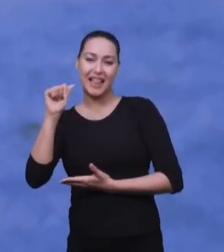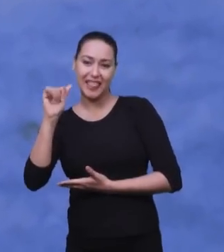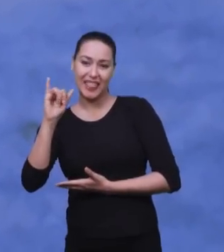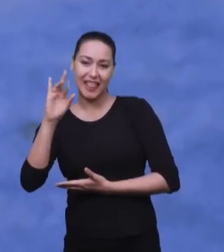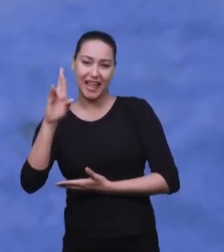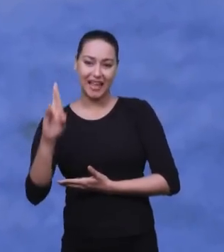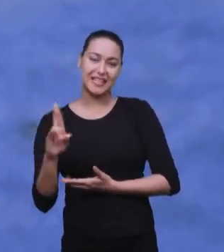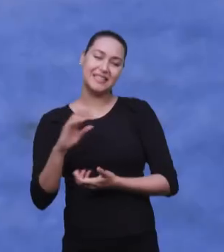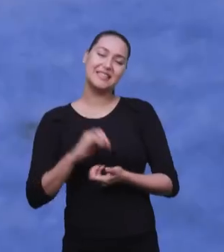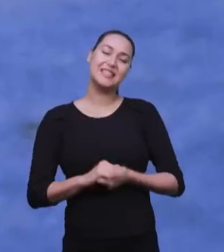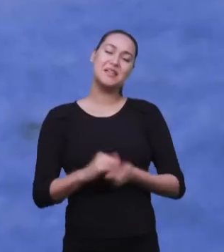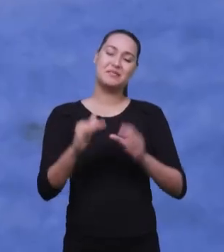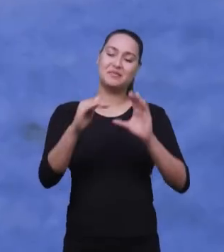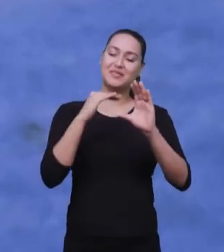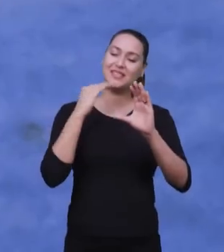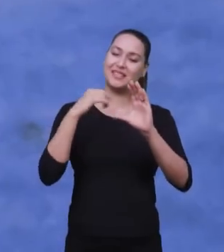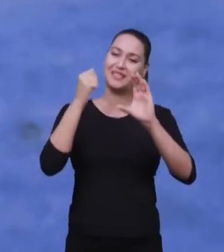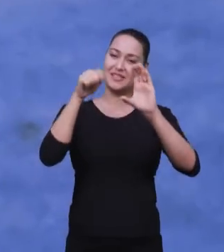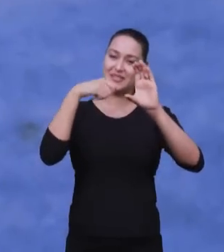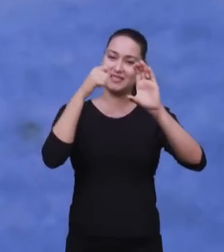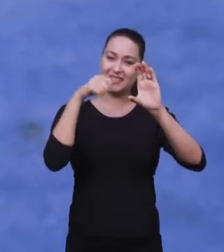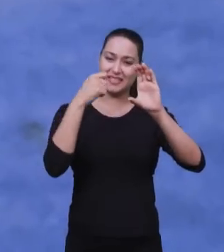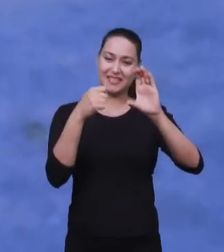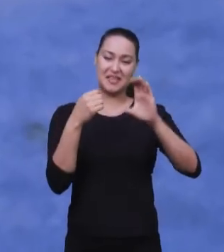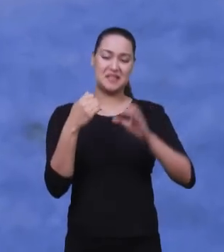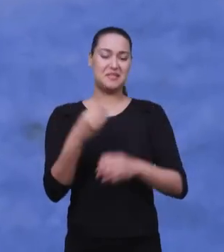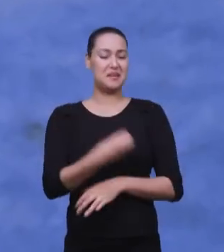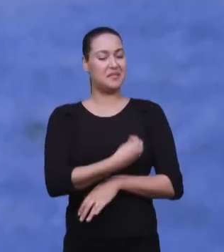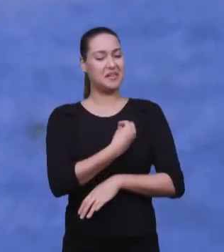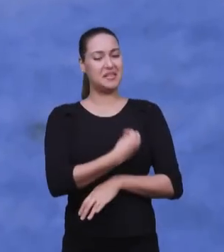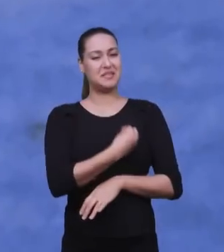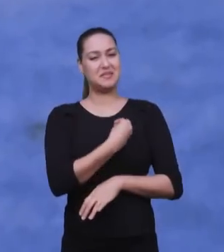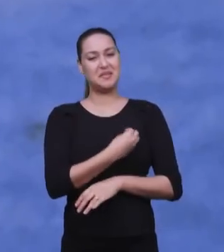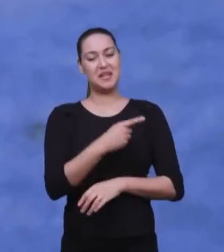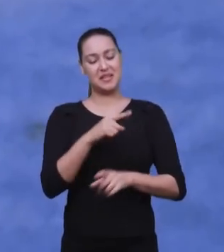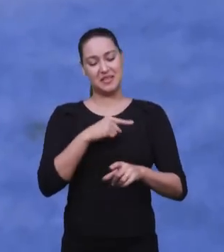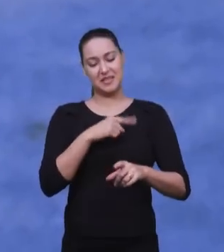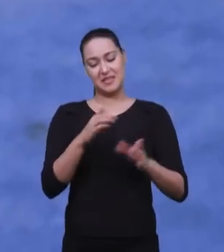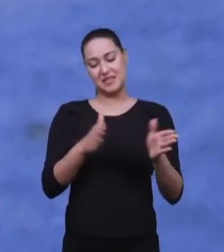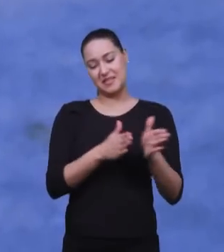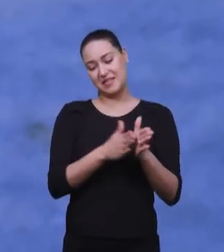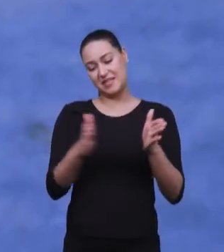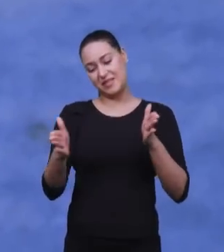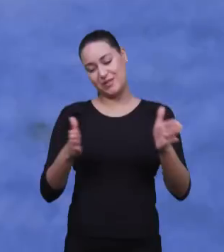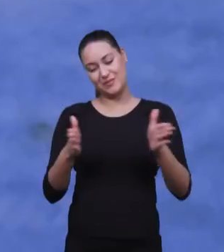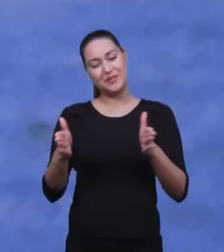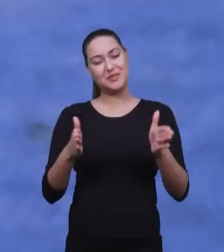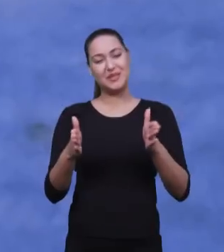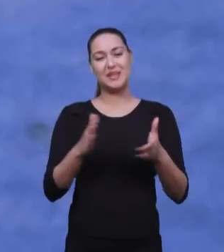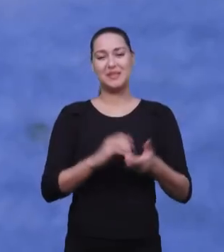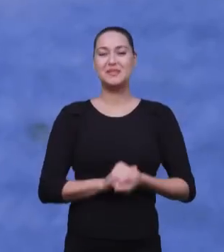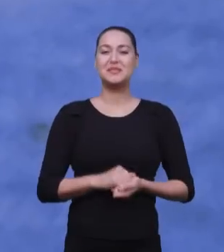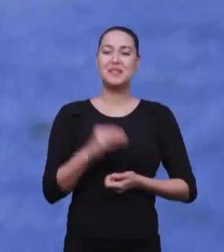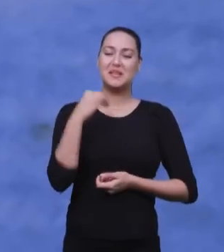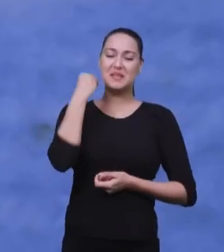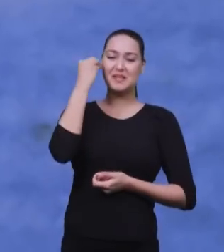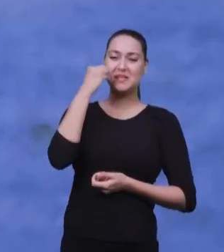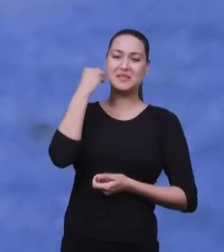também o seu vídeo para participar aqui desse programa, desse momento que nós